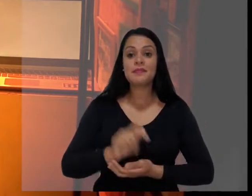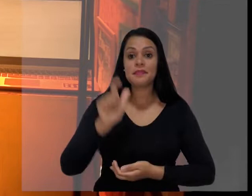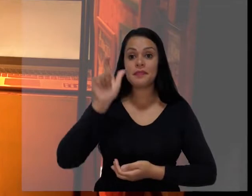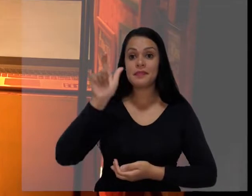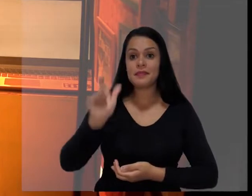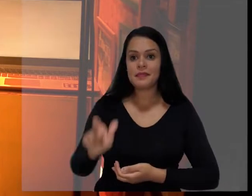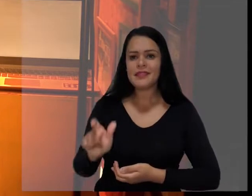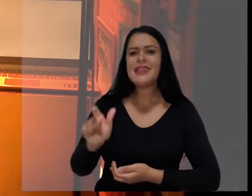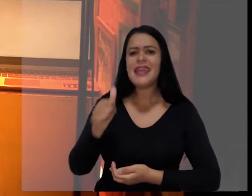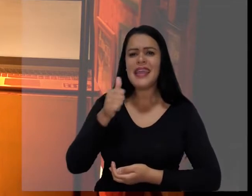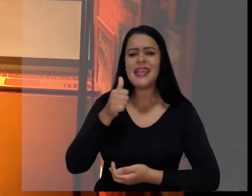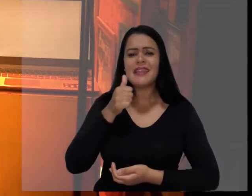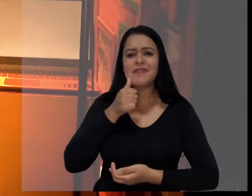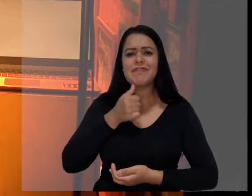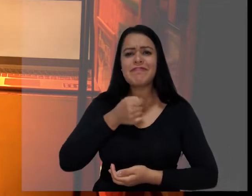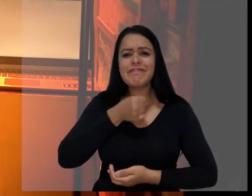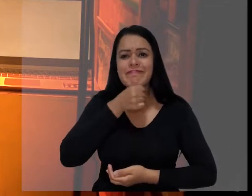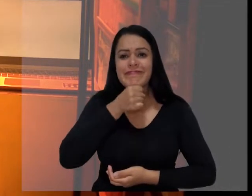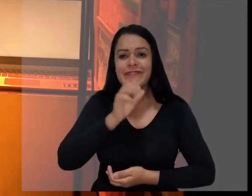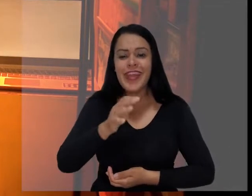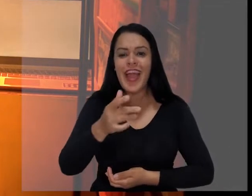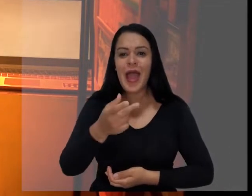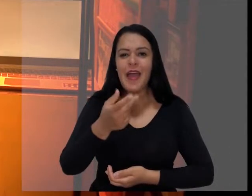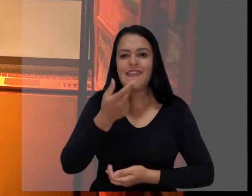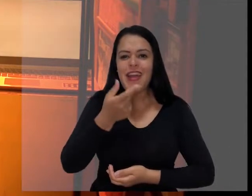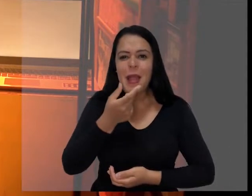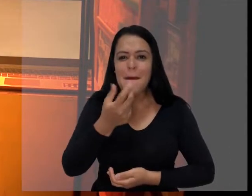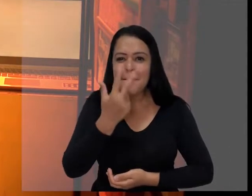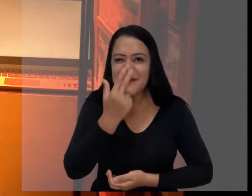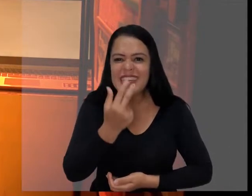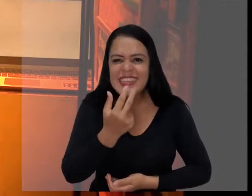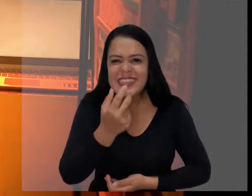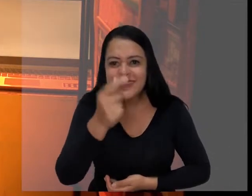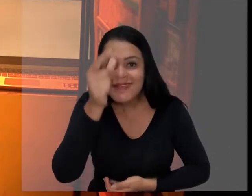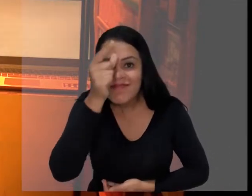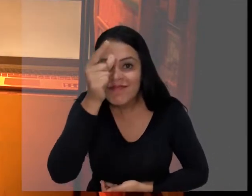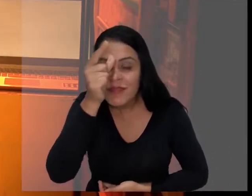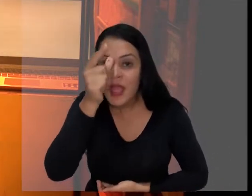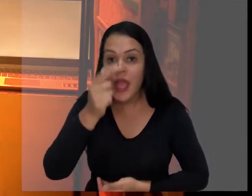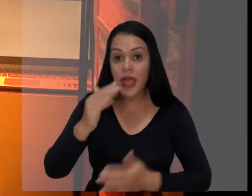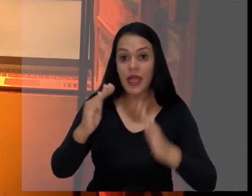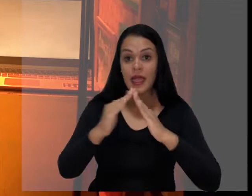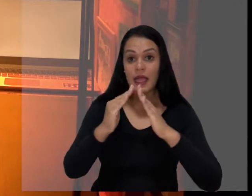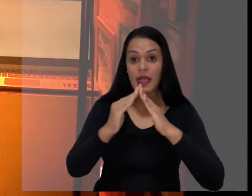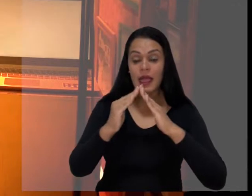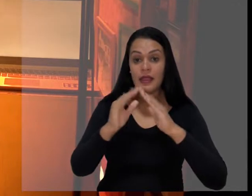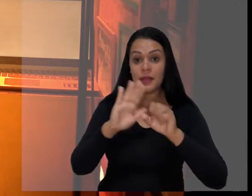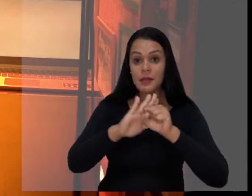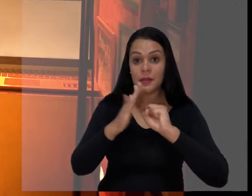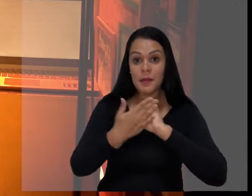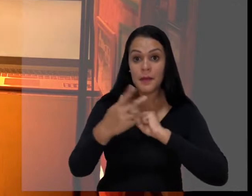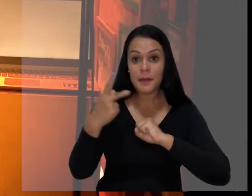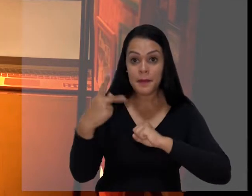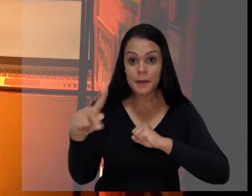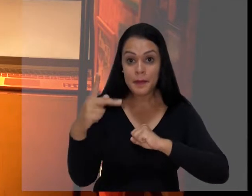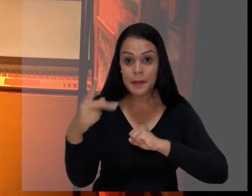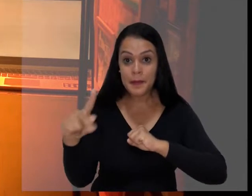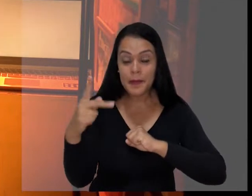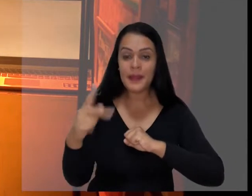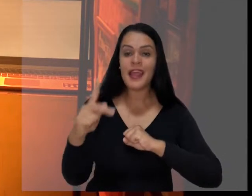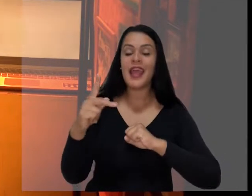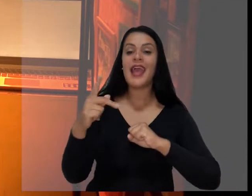Ela é uma senhora, fala com sotaque alemão, mora em Piraberaba e gosta de sair por